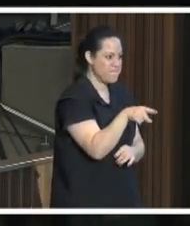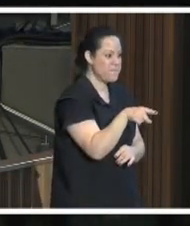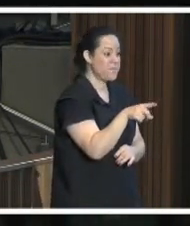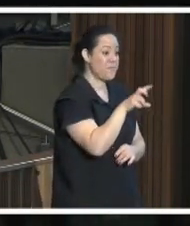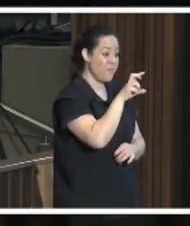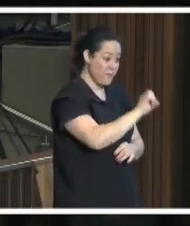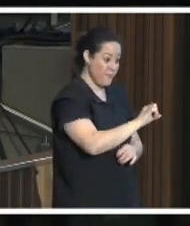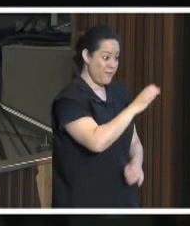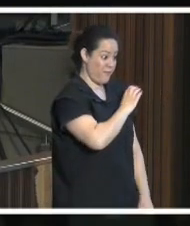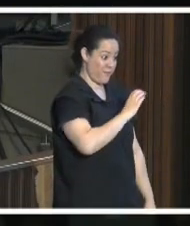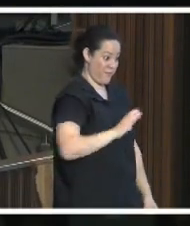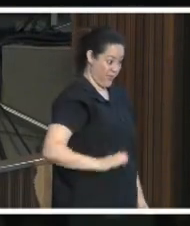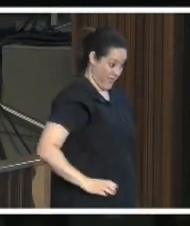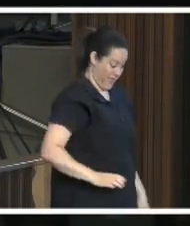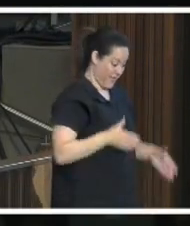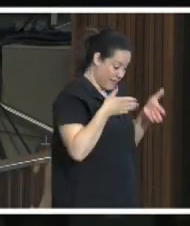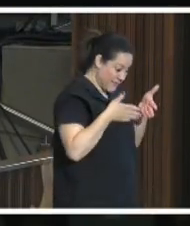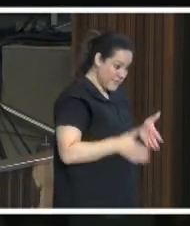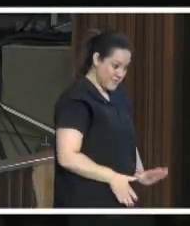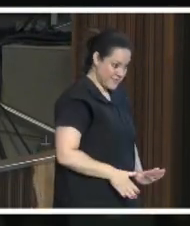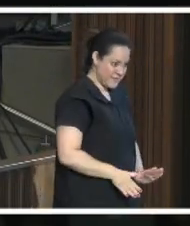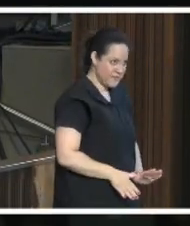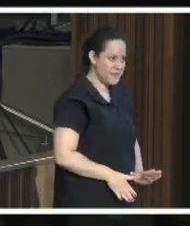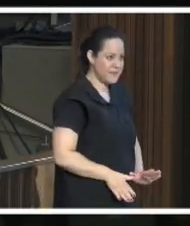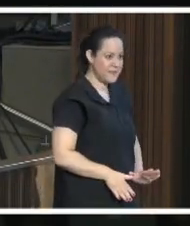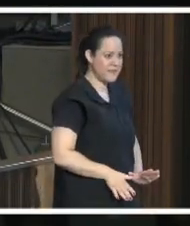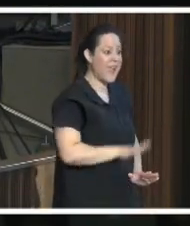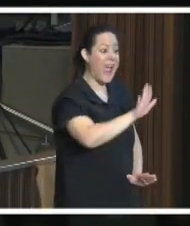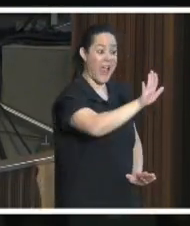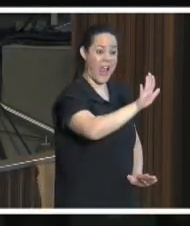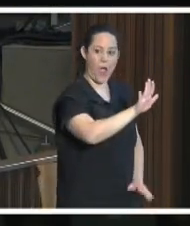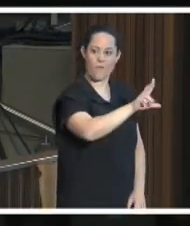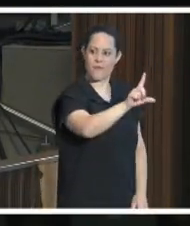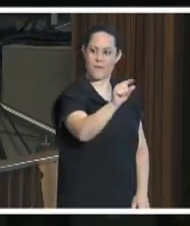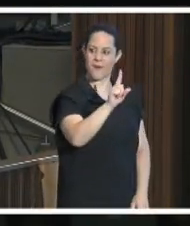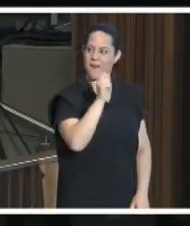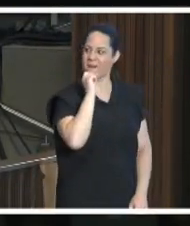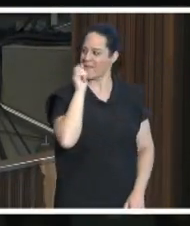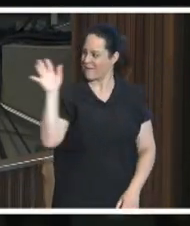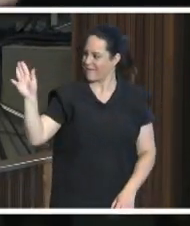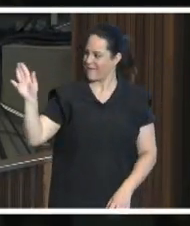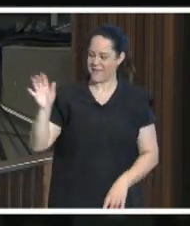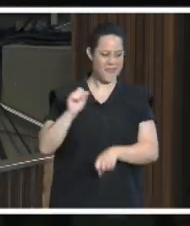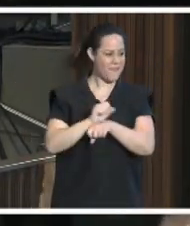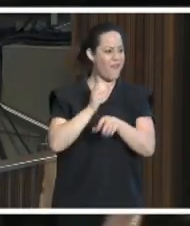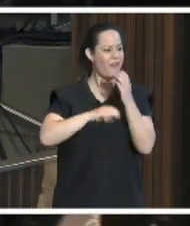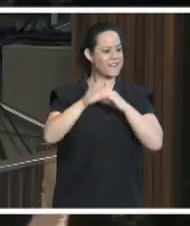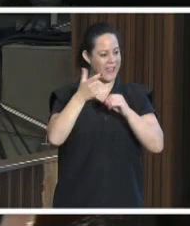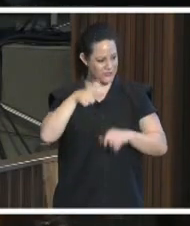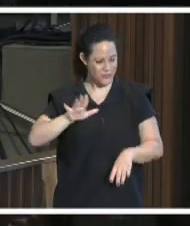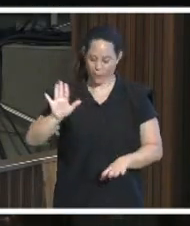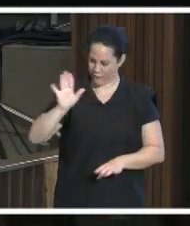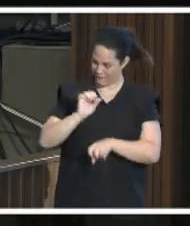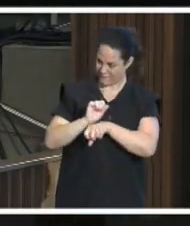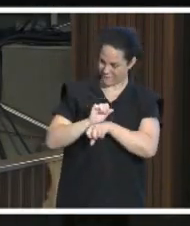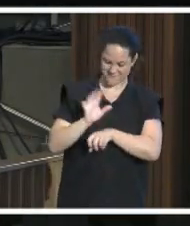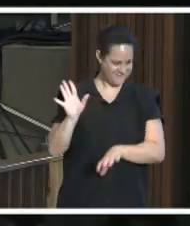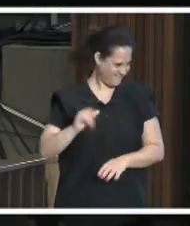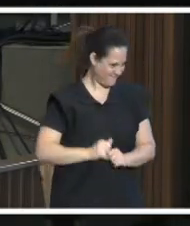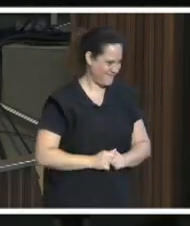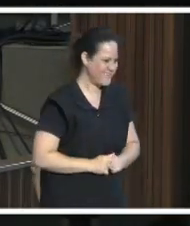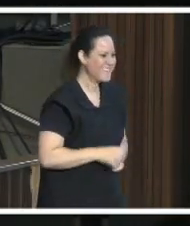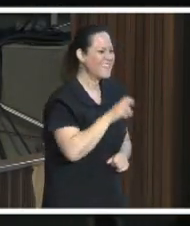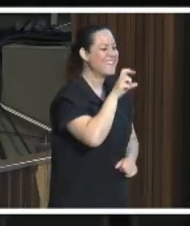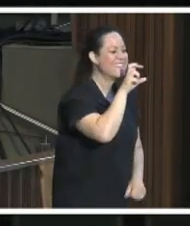o Cristo que nasceu, não vai embora não, que eu vou cantar de novo, tá? Se o Cristo que